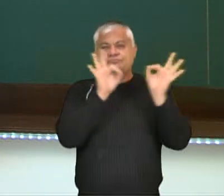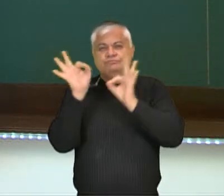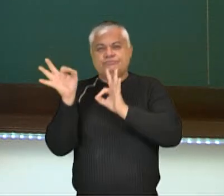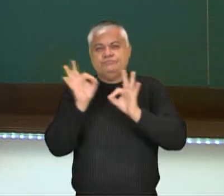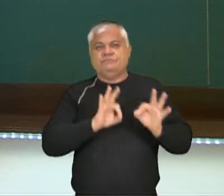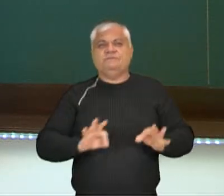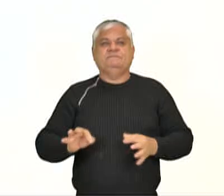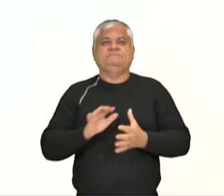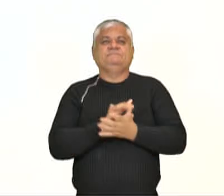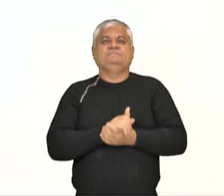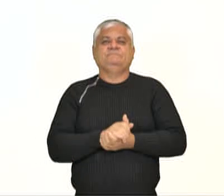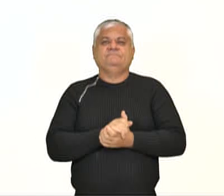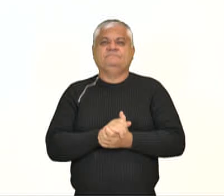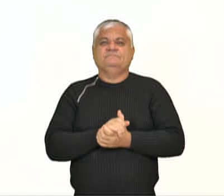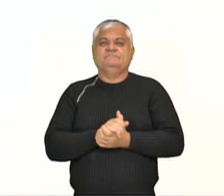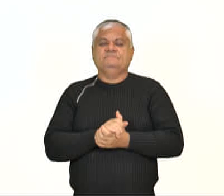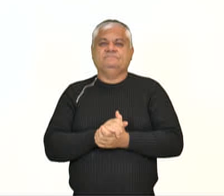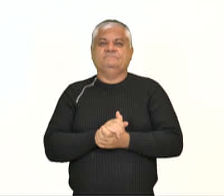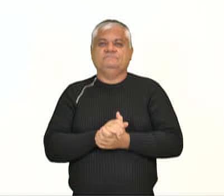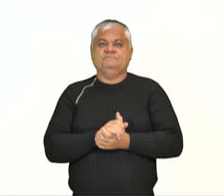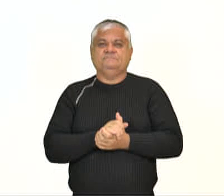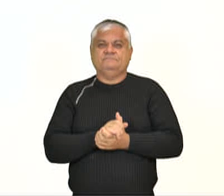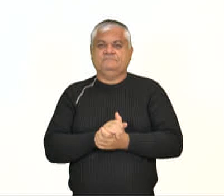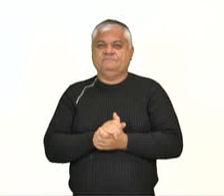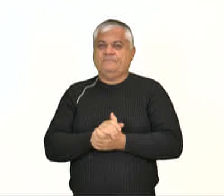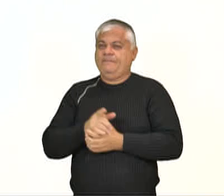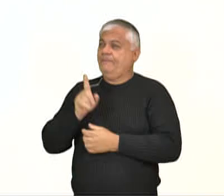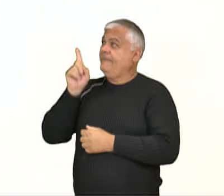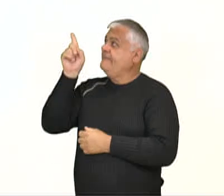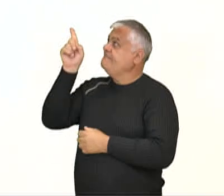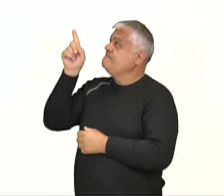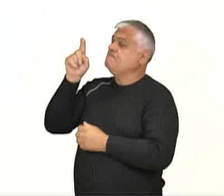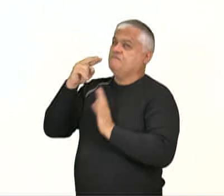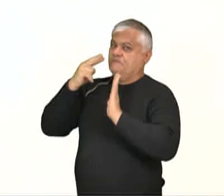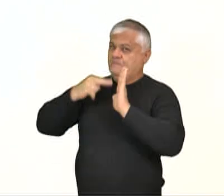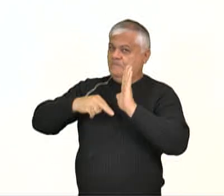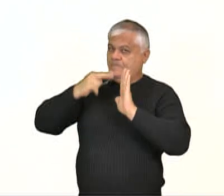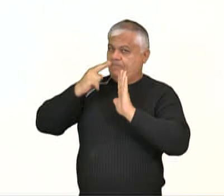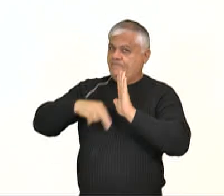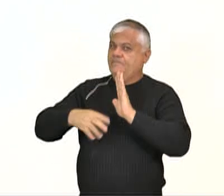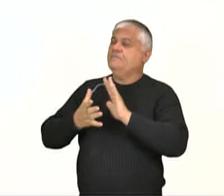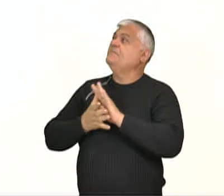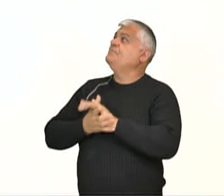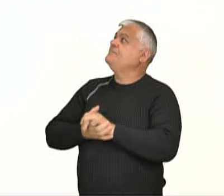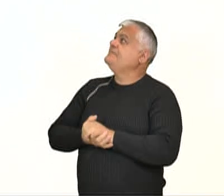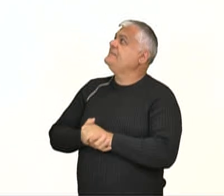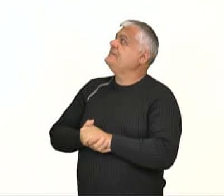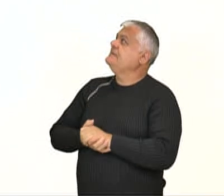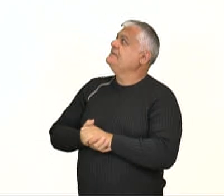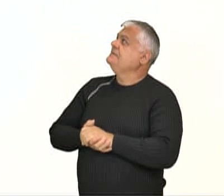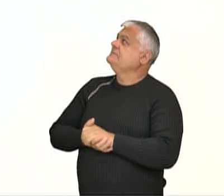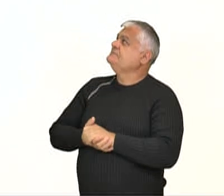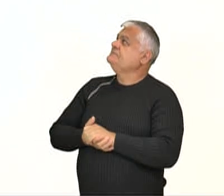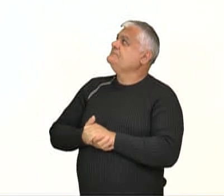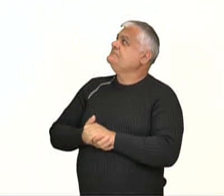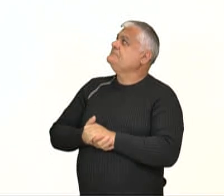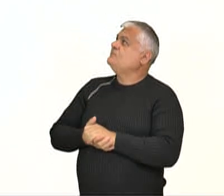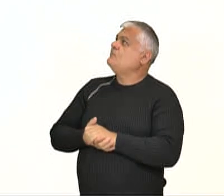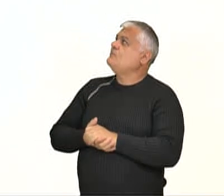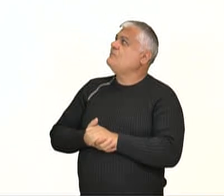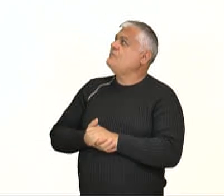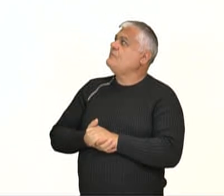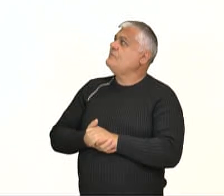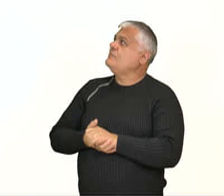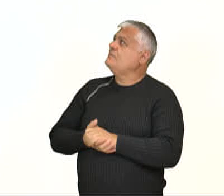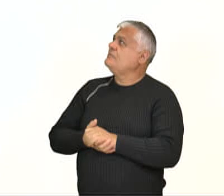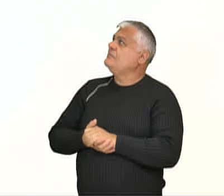leitura. I will spare you the rest of our conversation. I'm very calm and take no